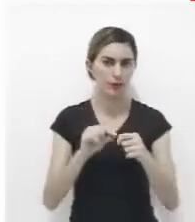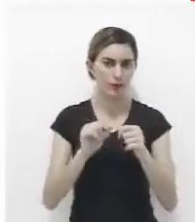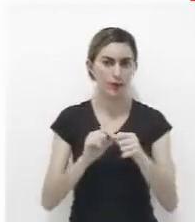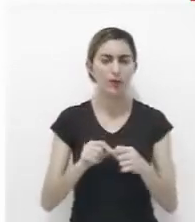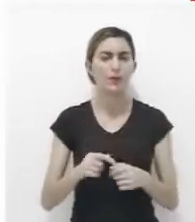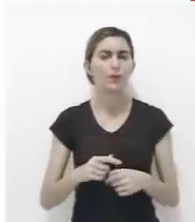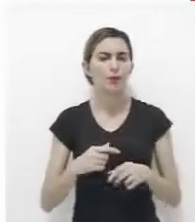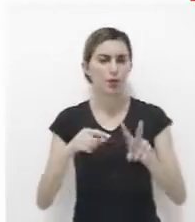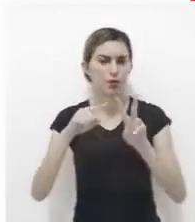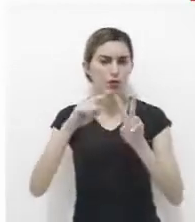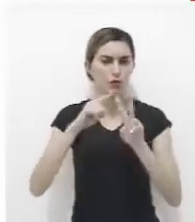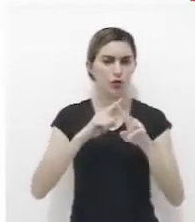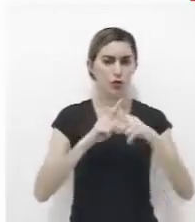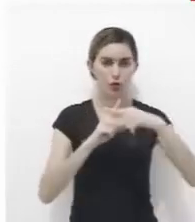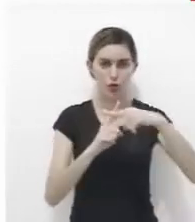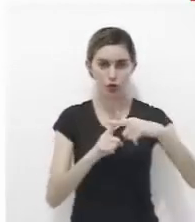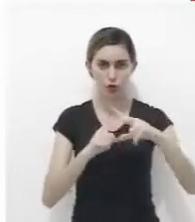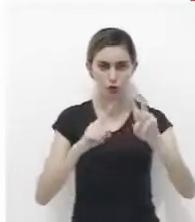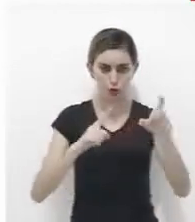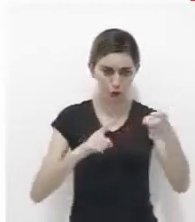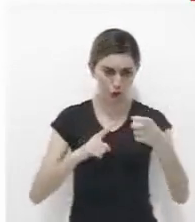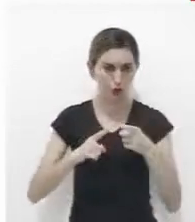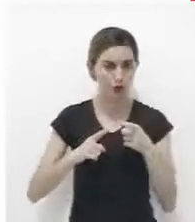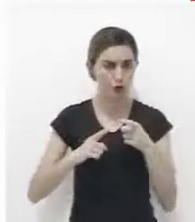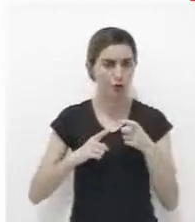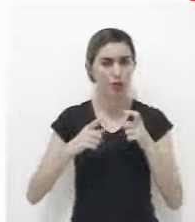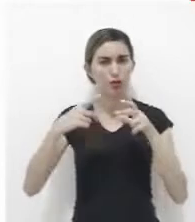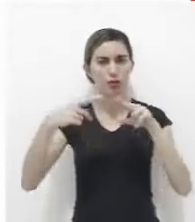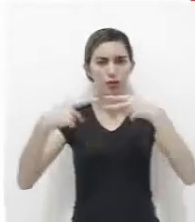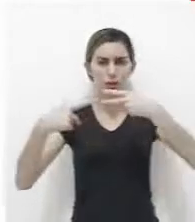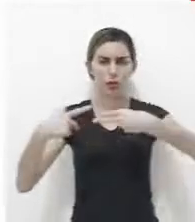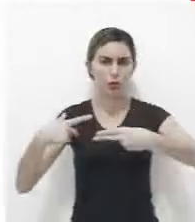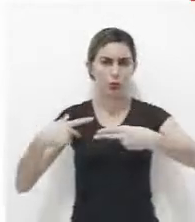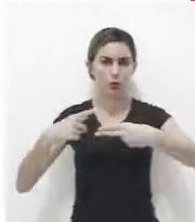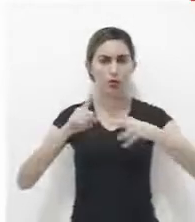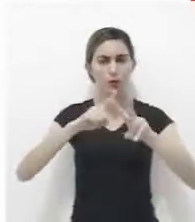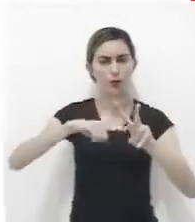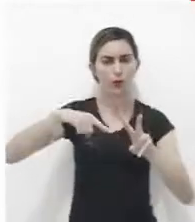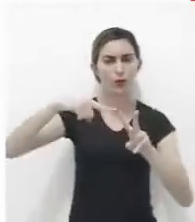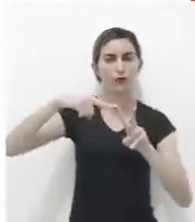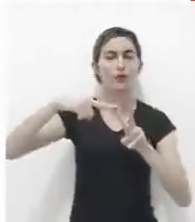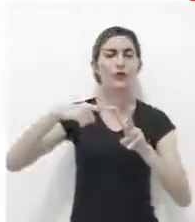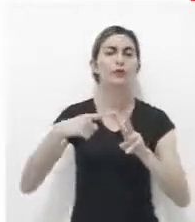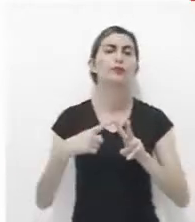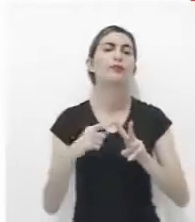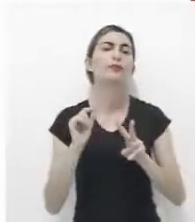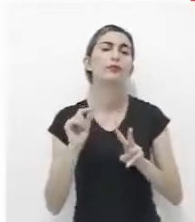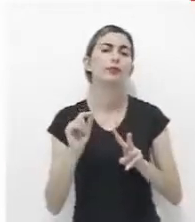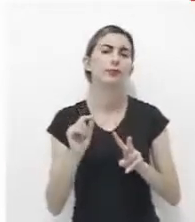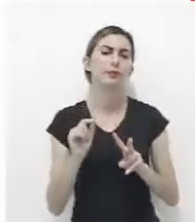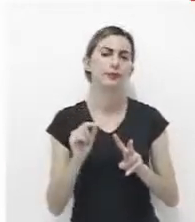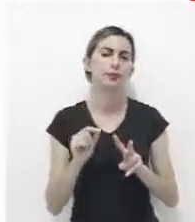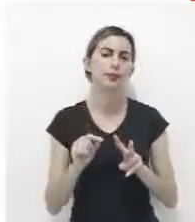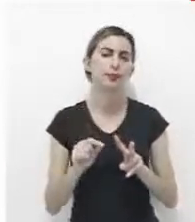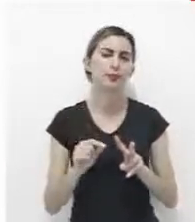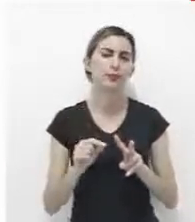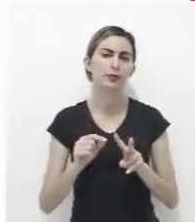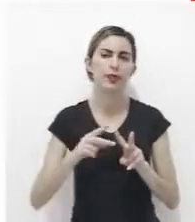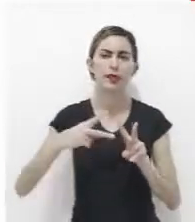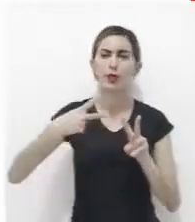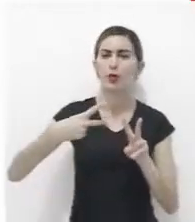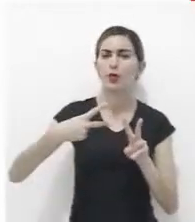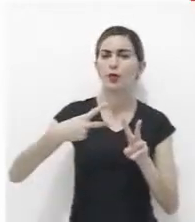bom? Beleza? Então, x vai ficar quanto? Pois é, cara. Olha só. Nós temos